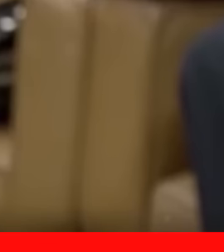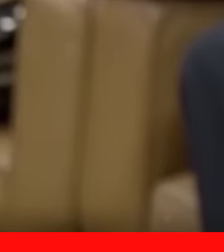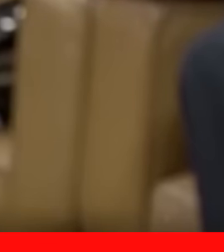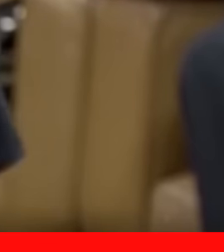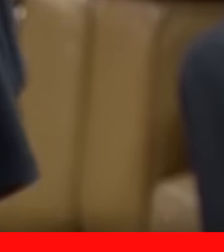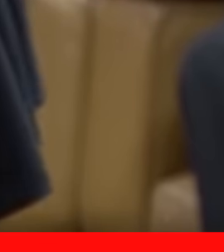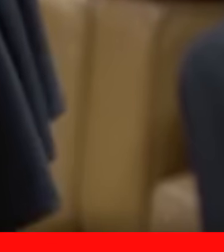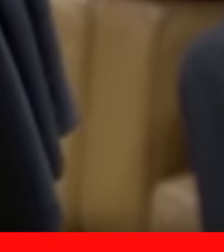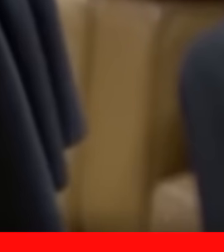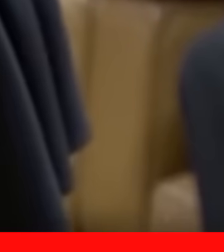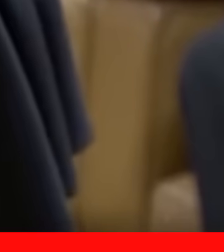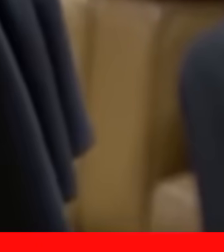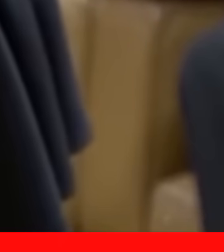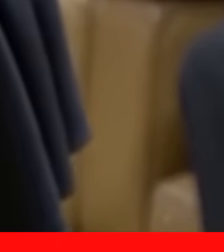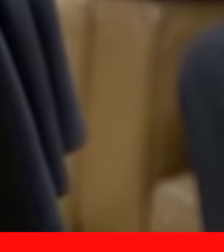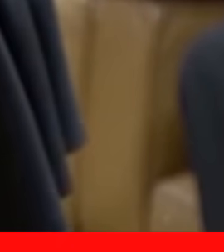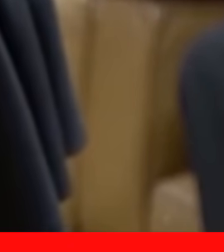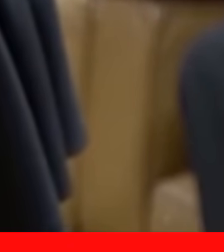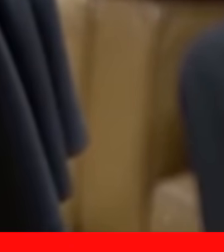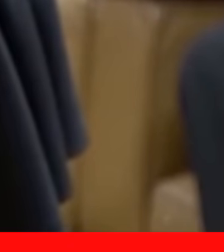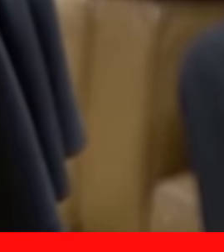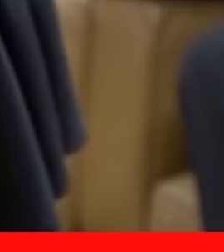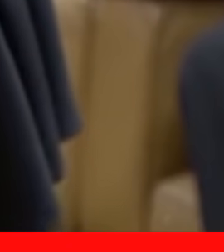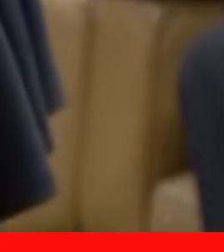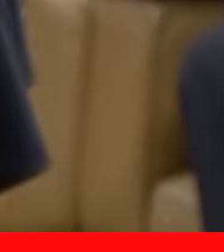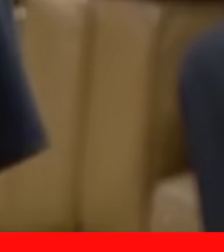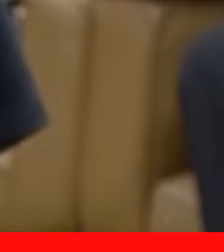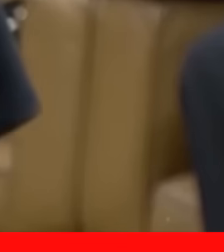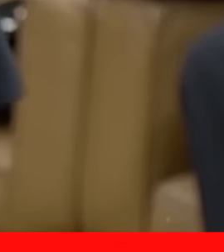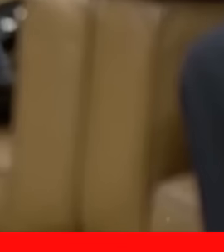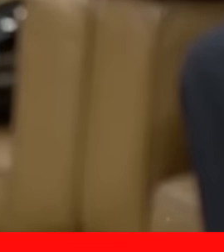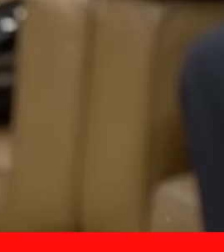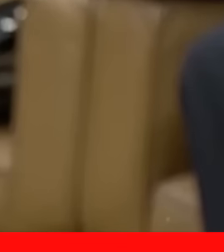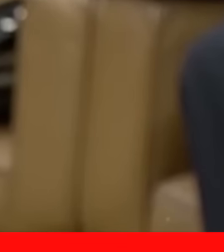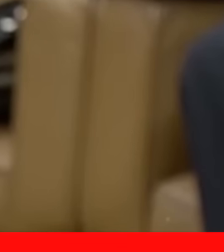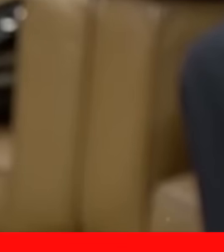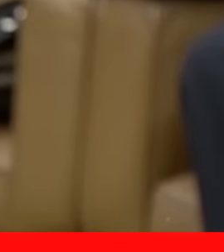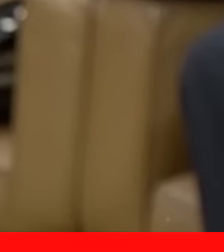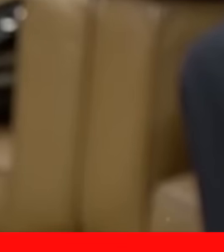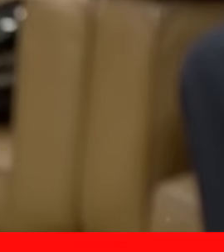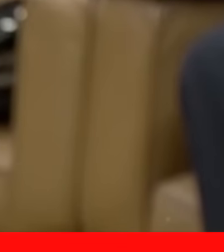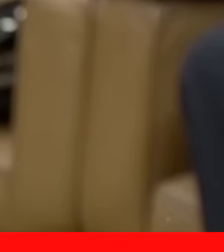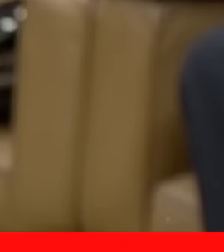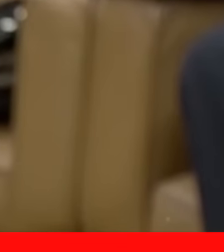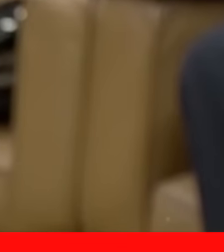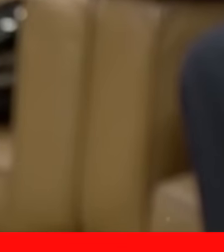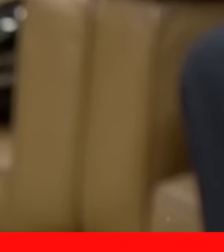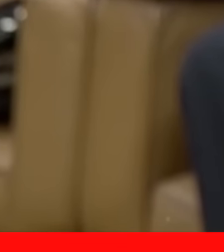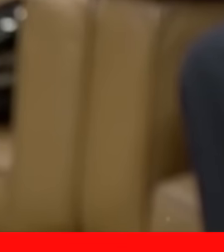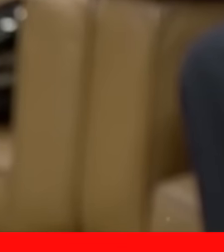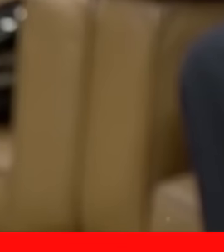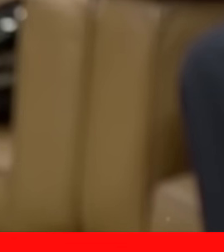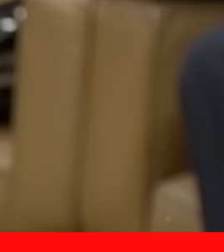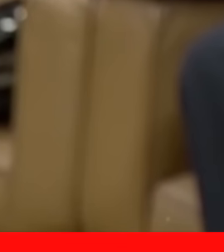Esse julgamento ele está sendo jurídico de Aécio? Ou esse julgamento, Aécio e agora Thiago Matar? Ou esse julgamento está